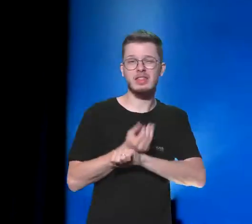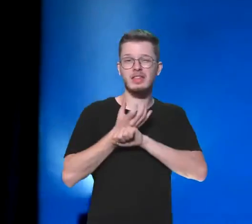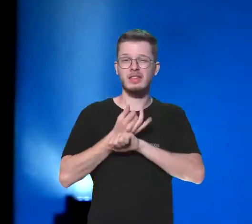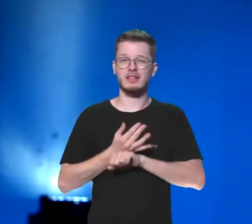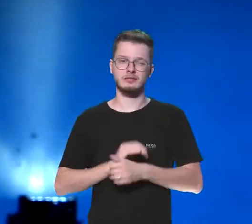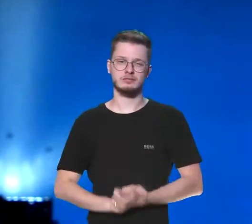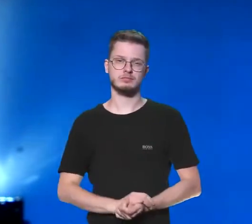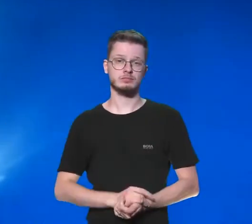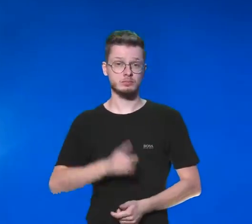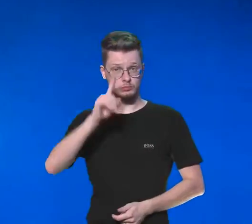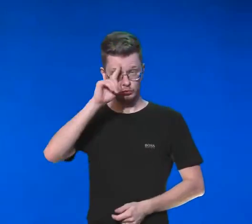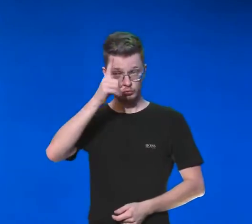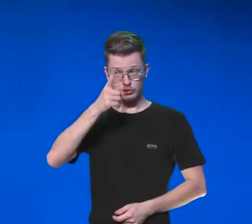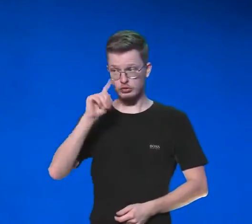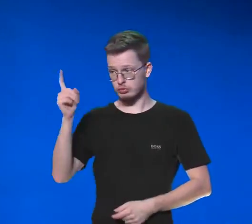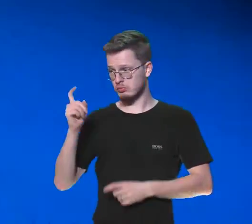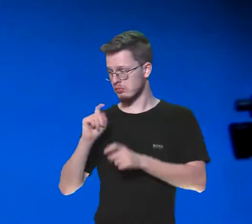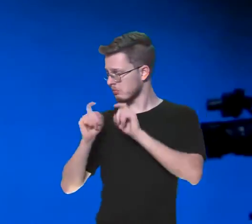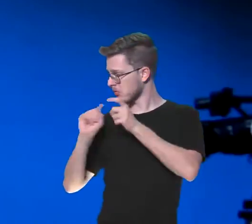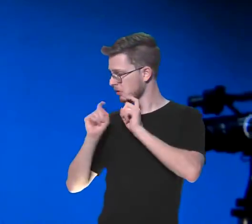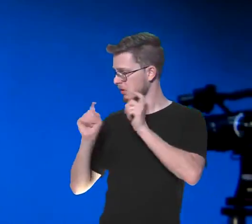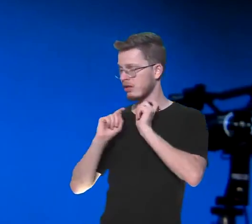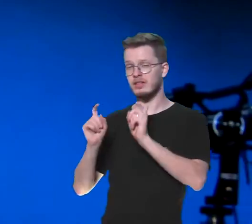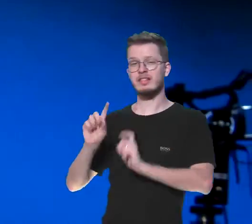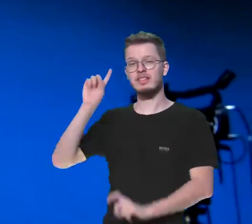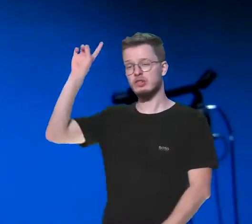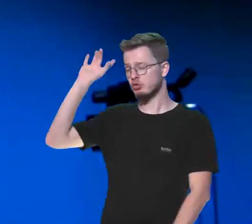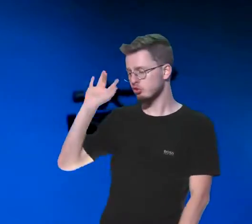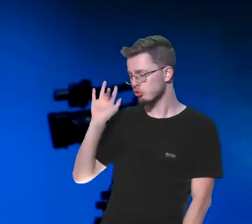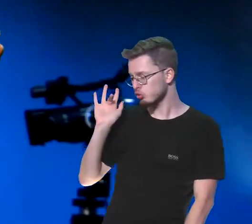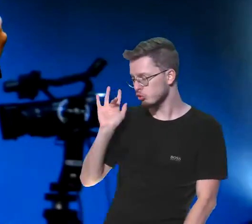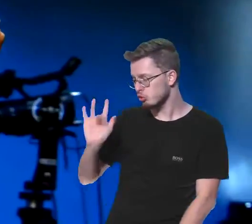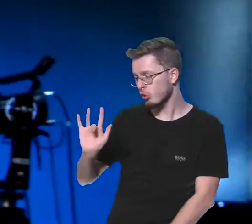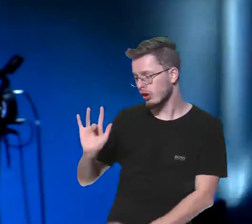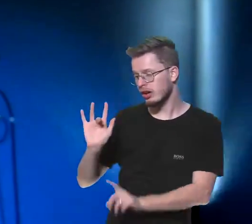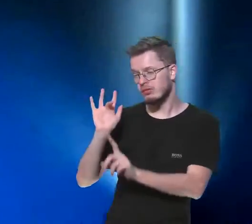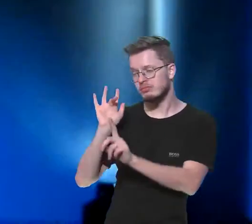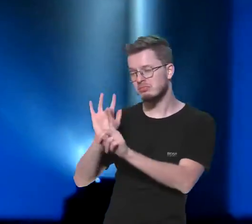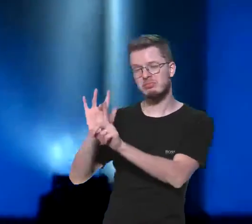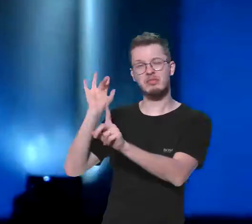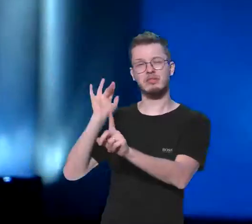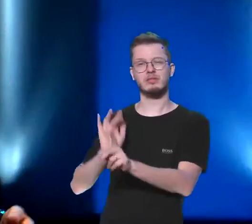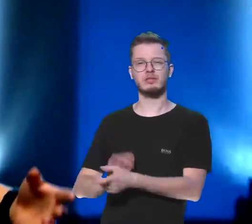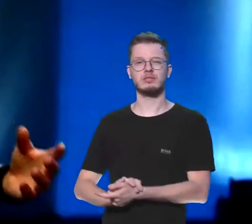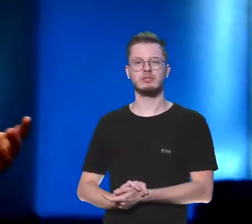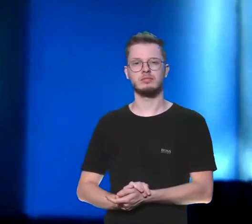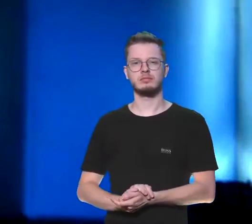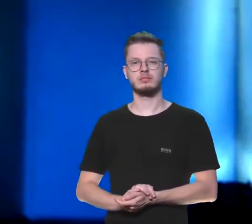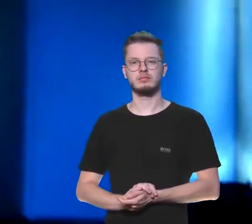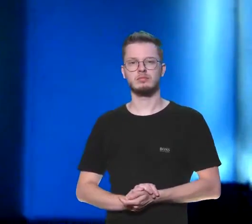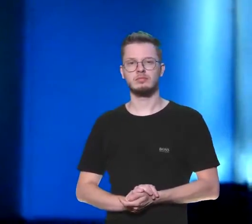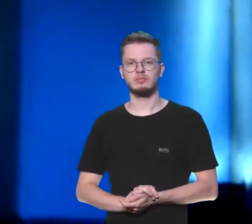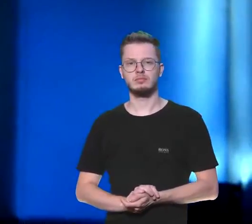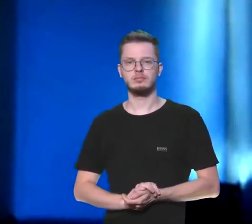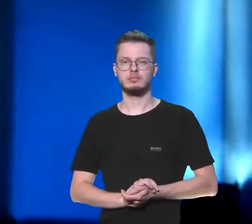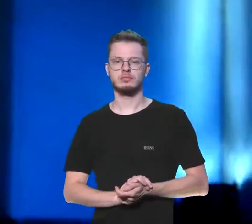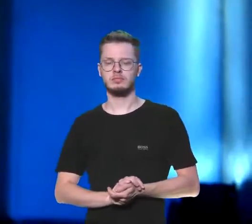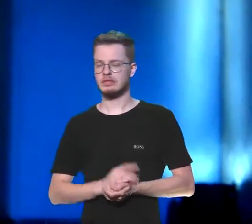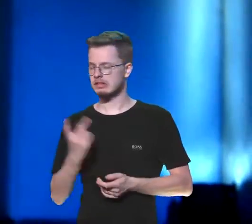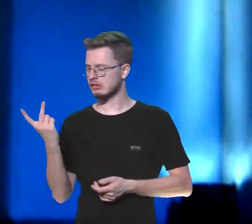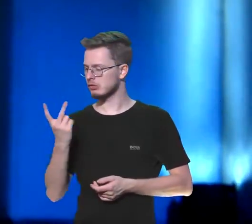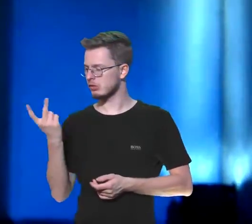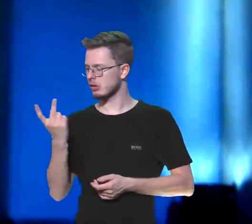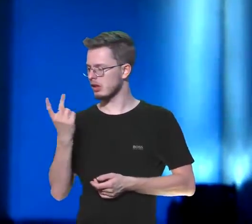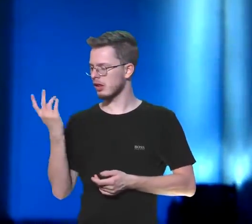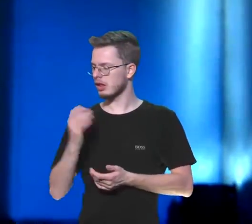das reuniões, Deus toca eles profundamente. Profundamente, profundamente. E eles olham